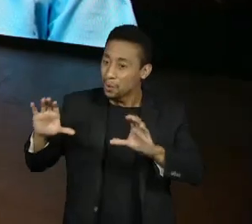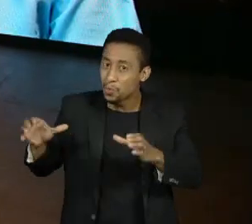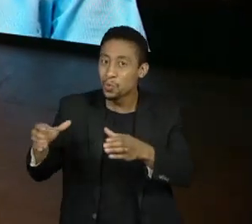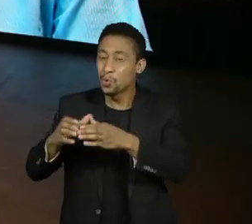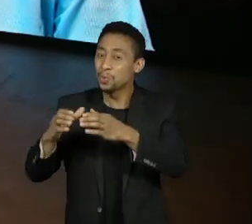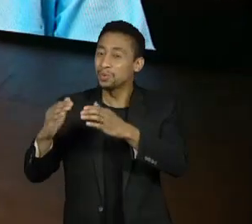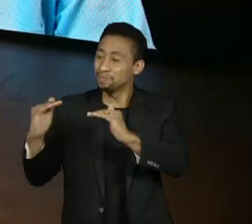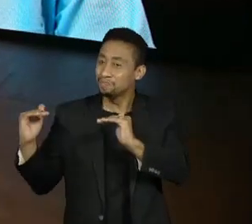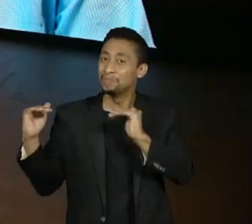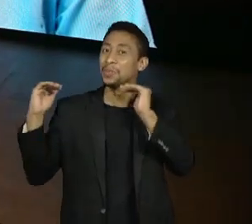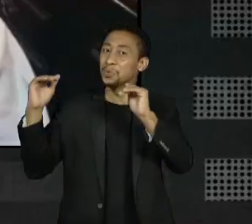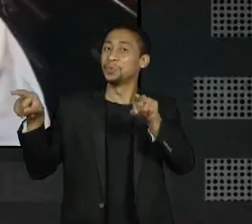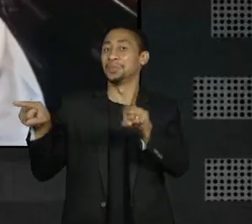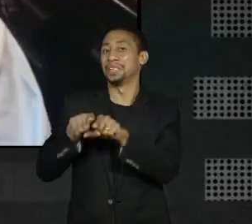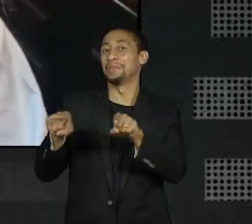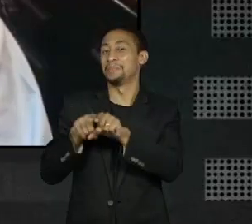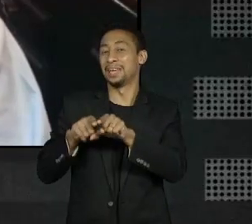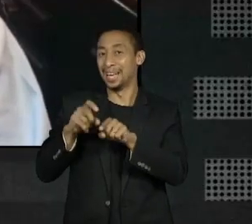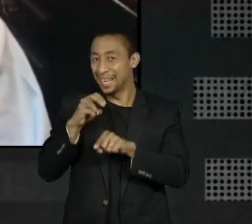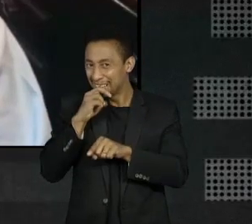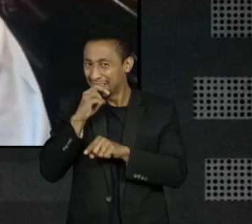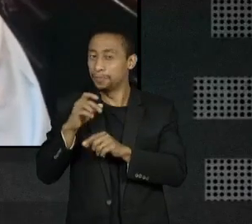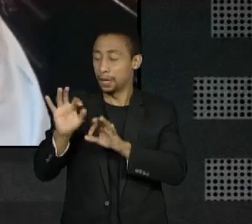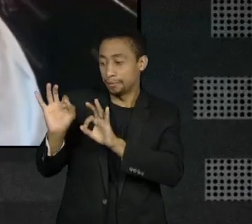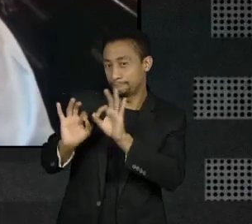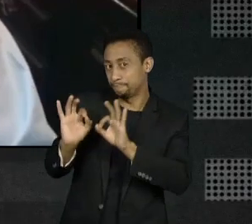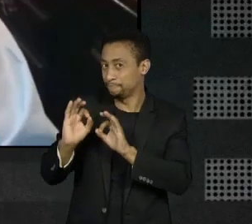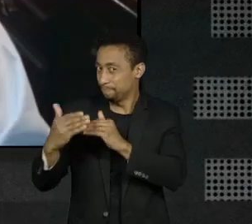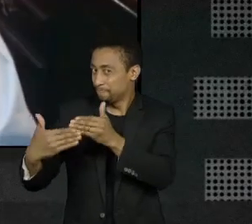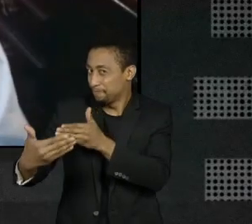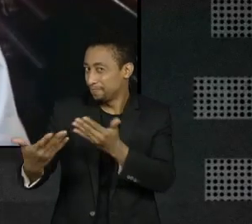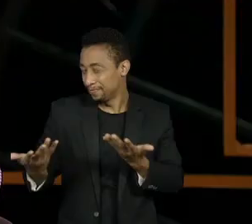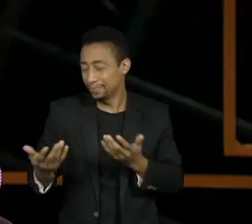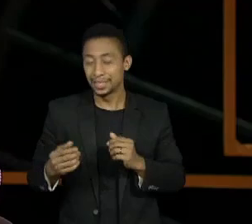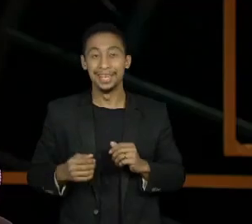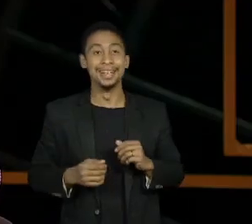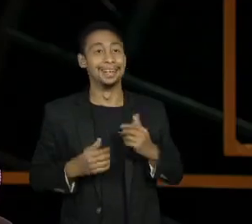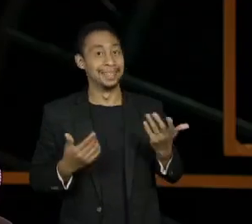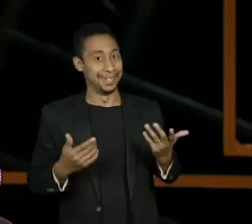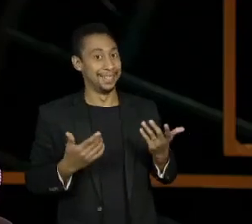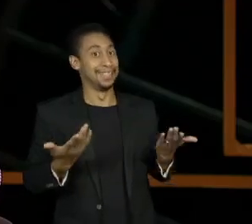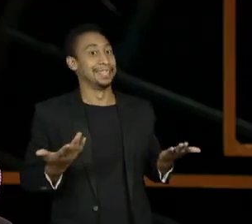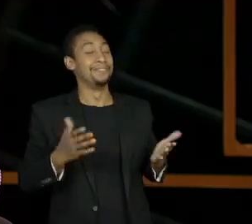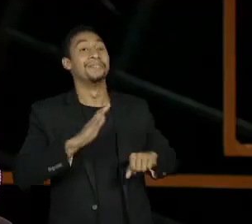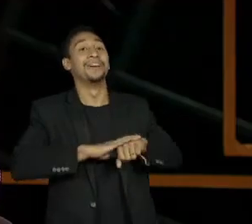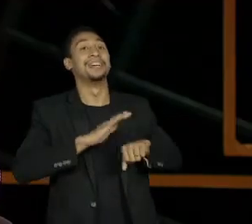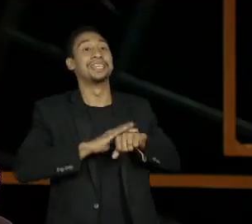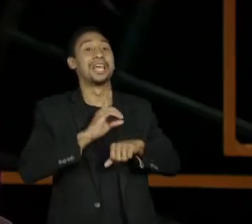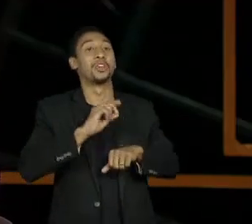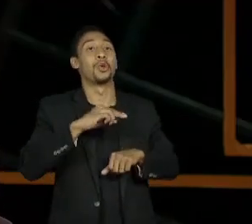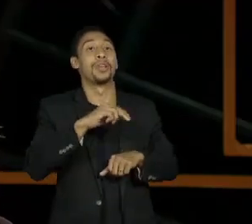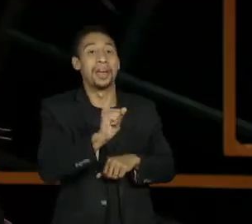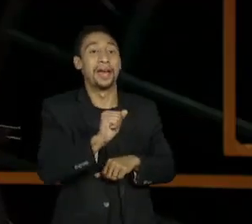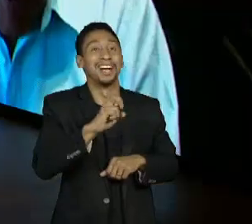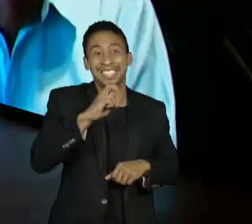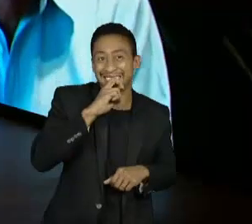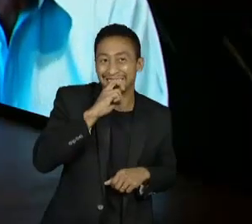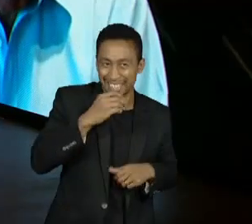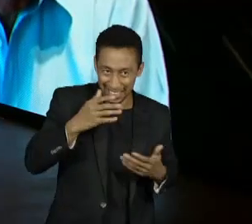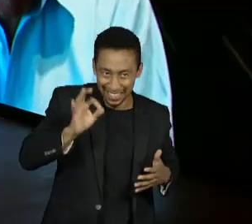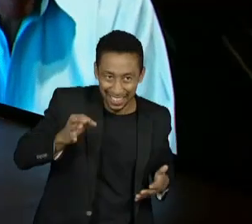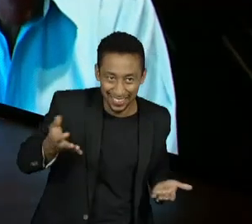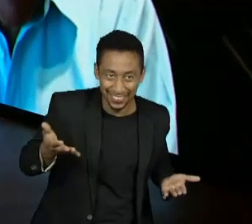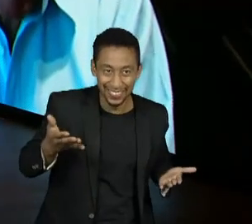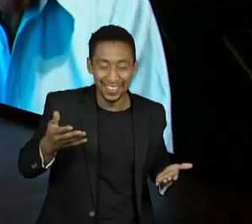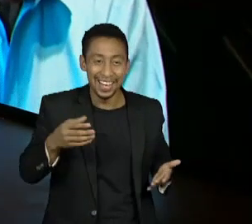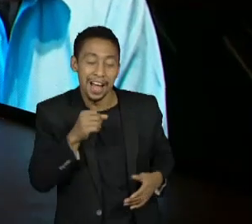adulta. Então, estou me preparando para isso também. A Dona Mônica. Vai virar a Dona Mônica. Dona,